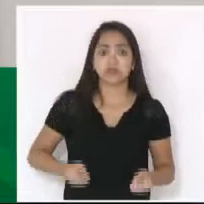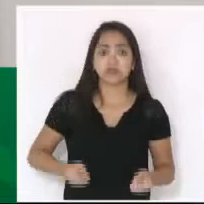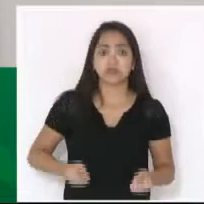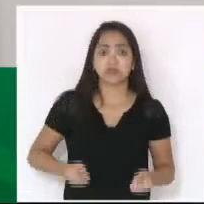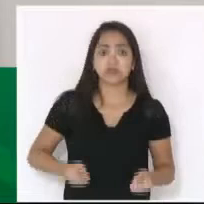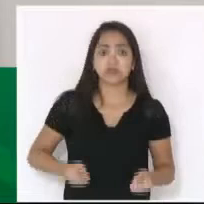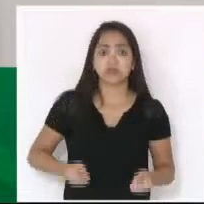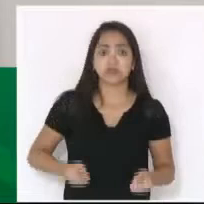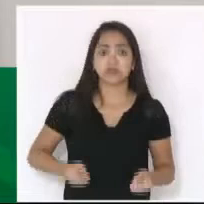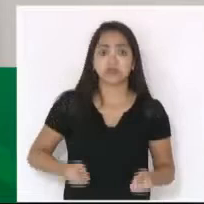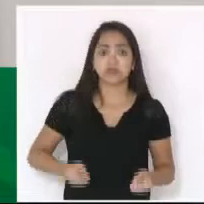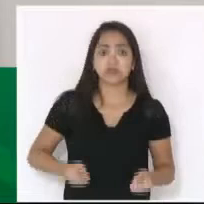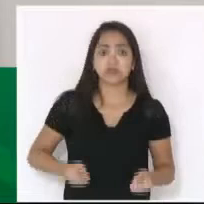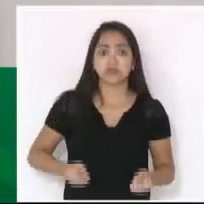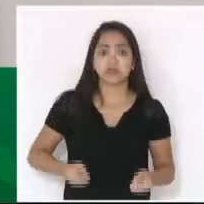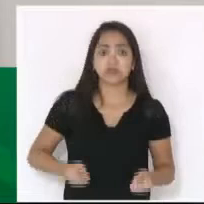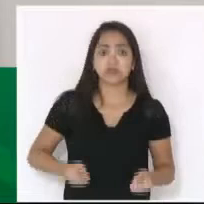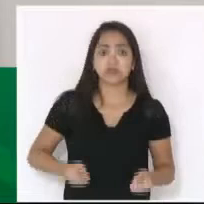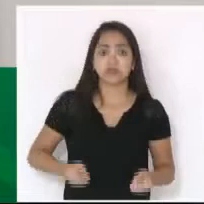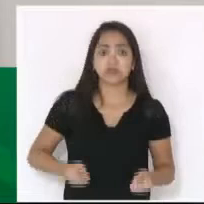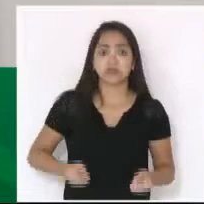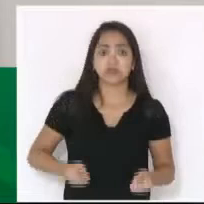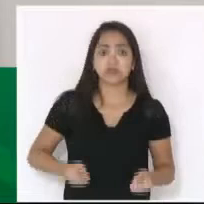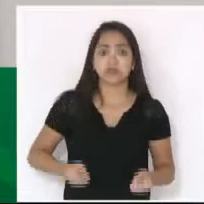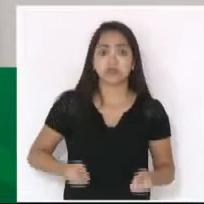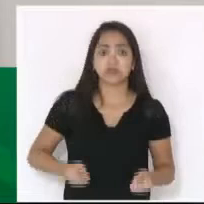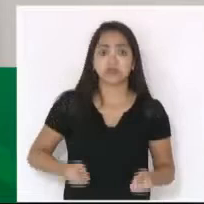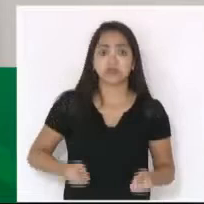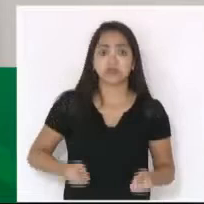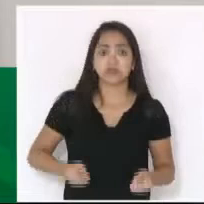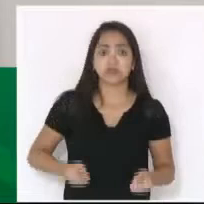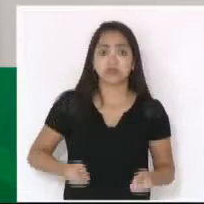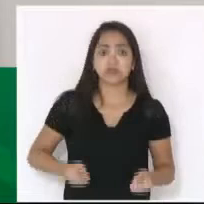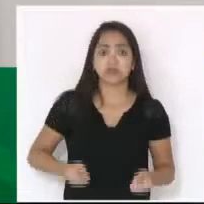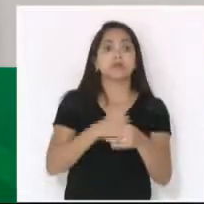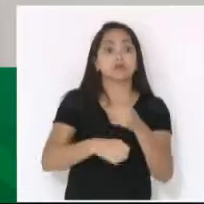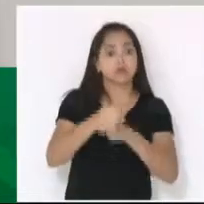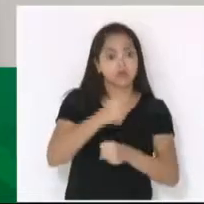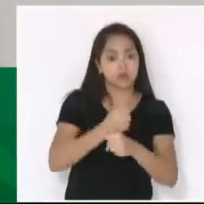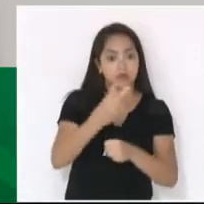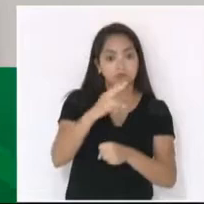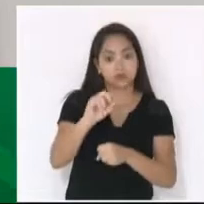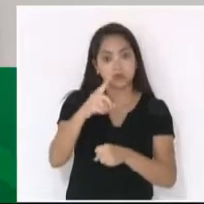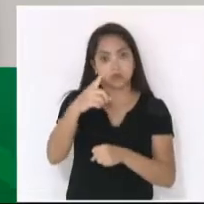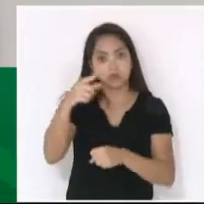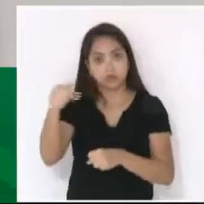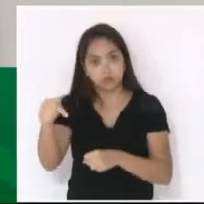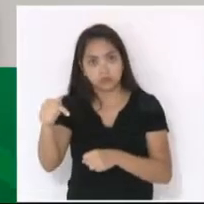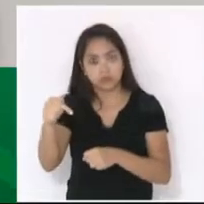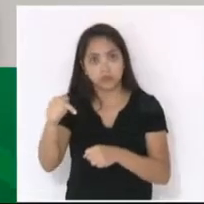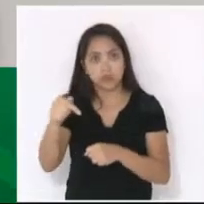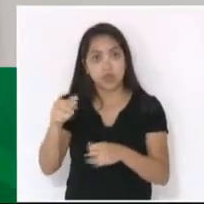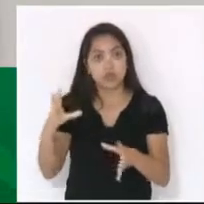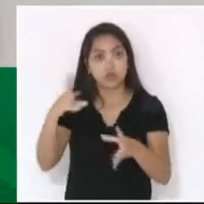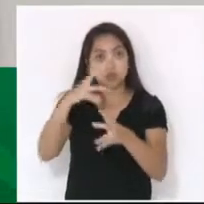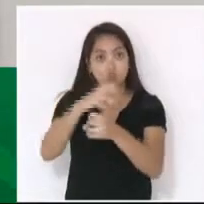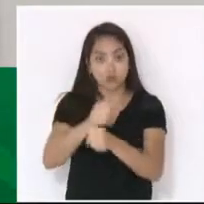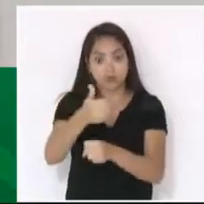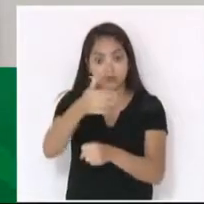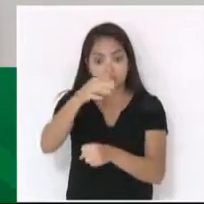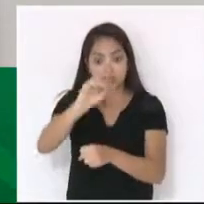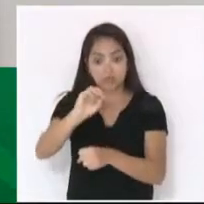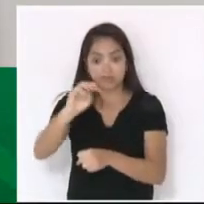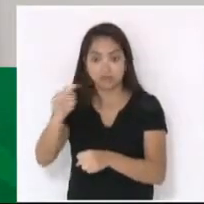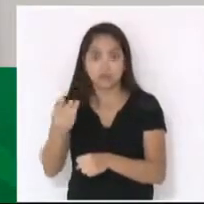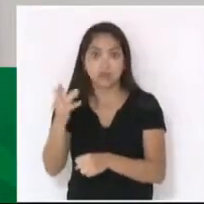mais quase cinco milhões de reais o custeio ano passado na região de ceretta foi de 10 milhões de reais e os